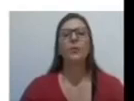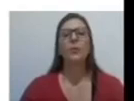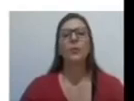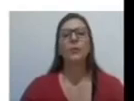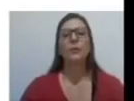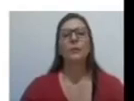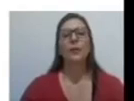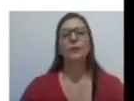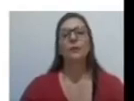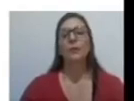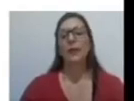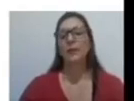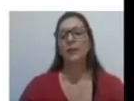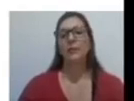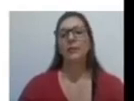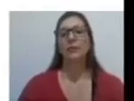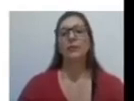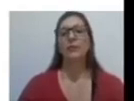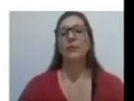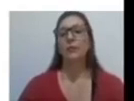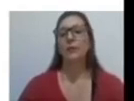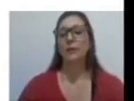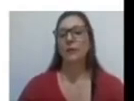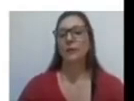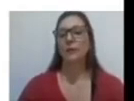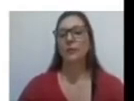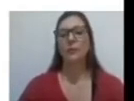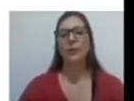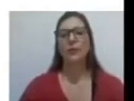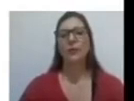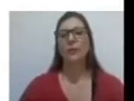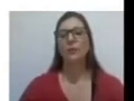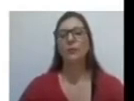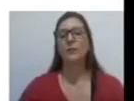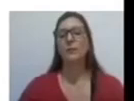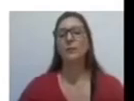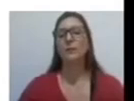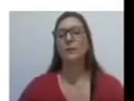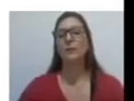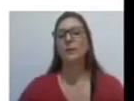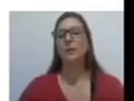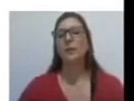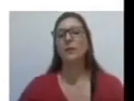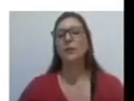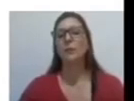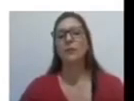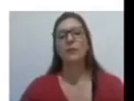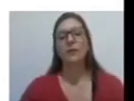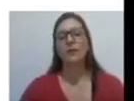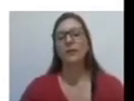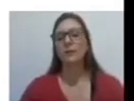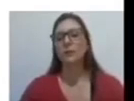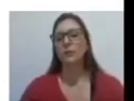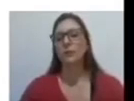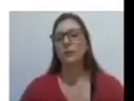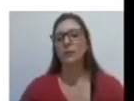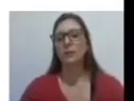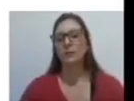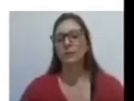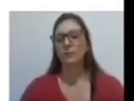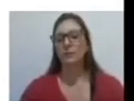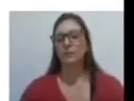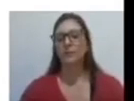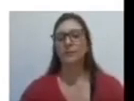Excluir o alimento teste, né, o que você está querendo descobrir, por algumas semanas e observar a reação do